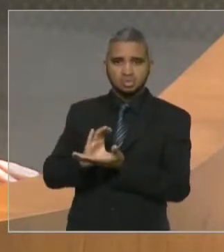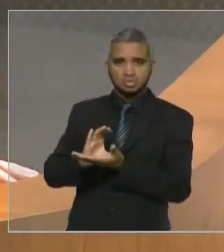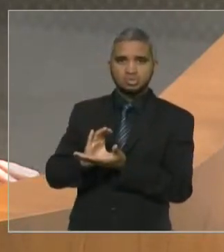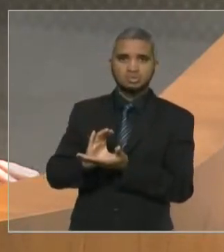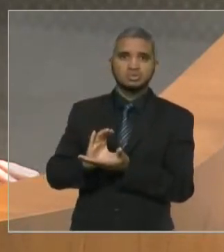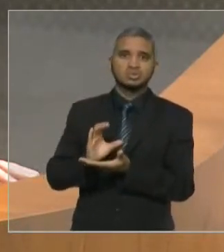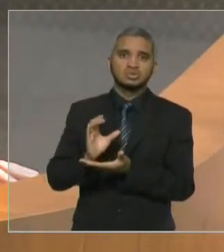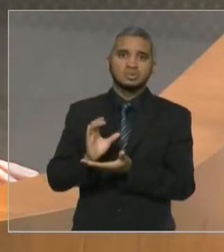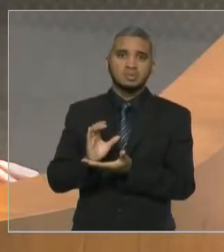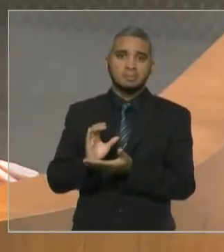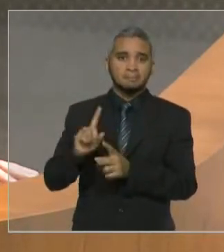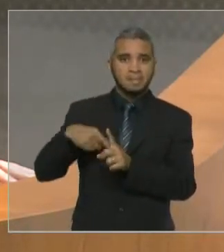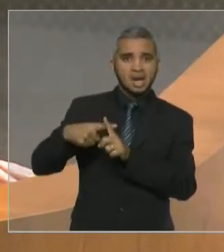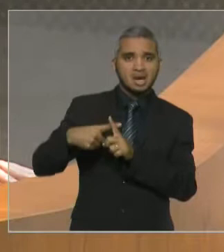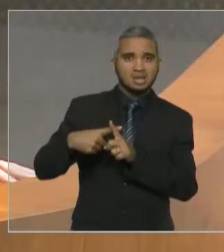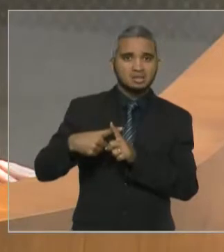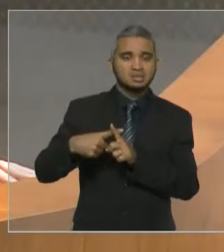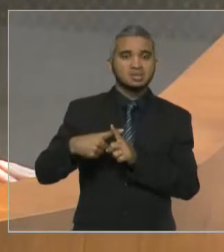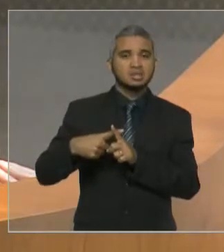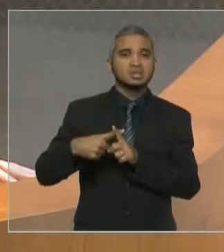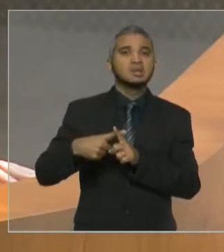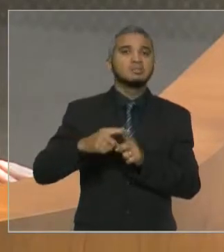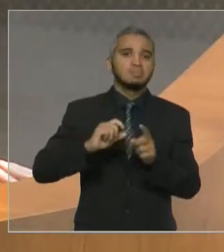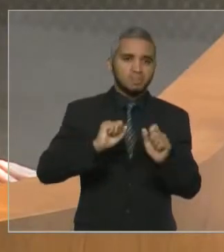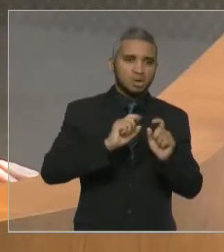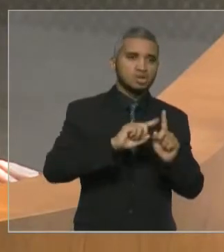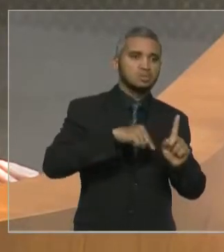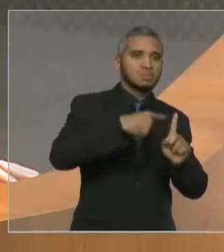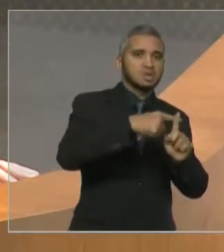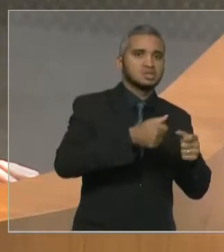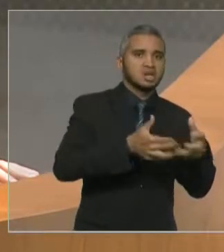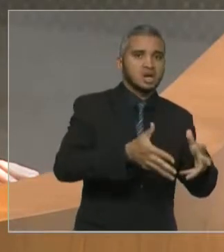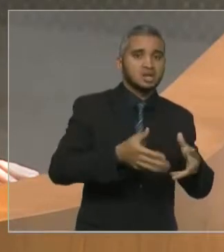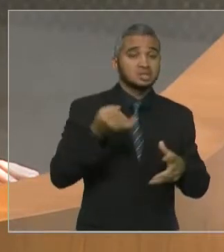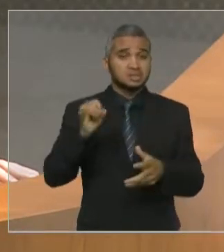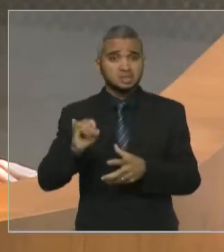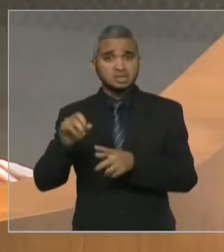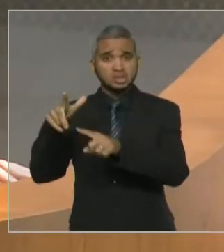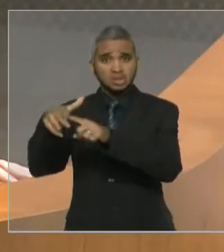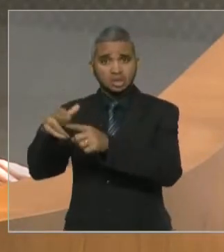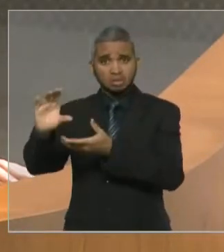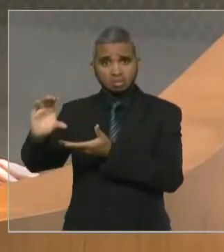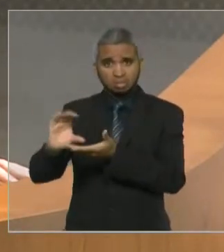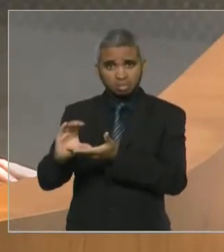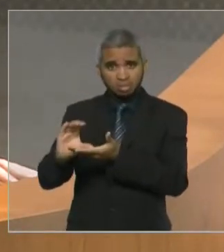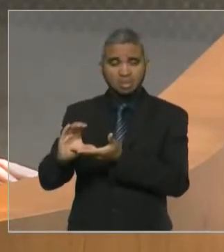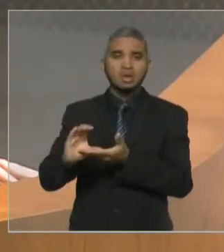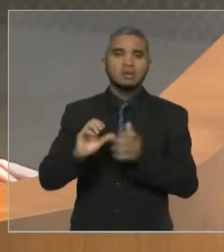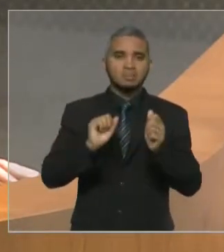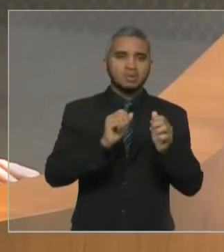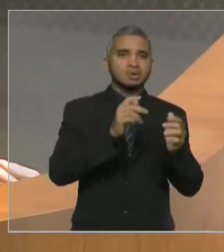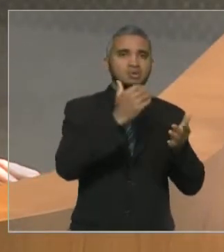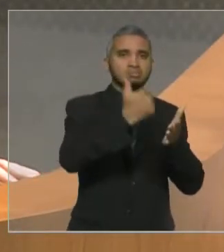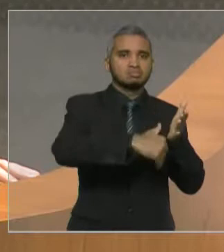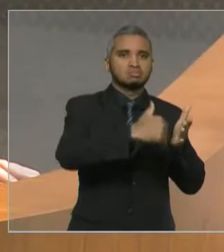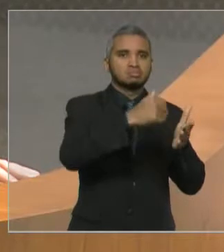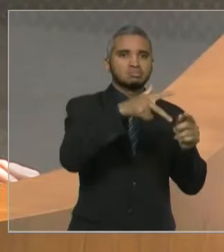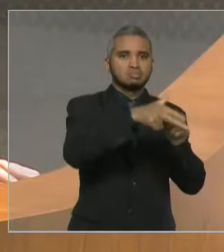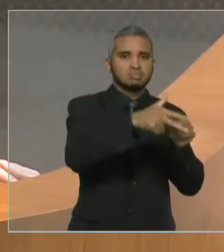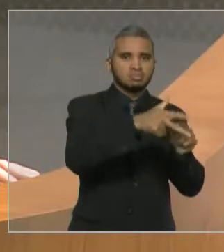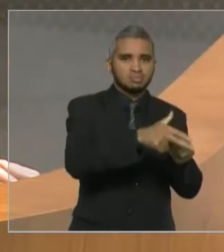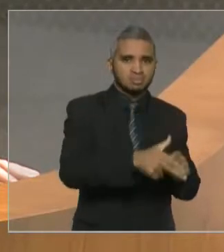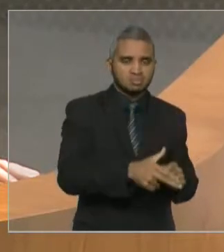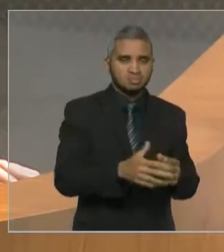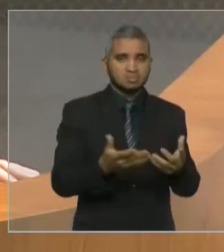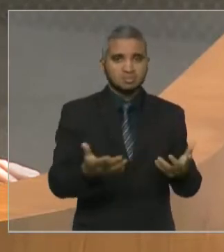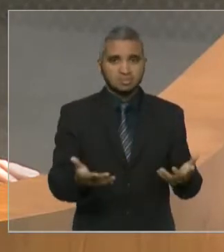cortar gastos. Se a receita aumentou, você pode aumentar gastos, pode aumentar investimentos. Então, só para ficar claro, aqui foi tentado